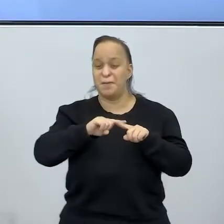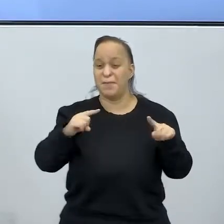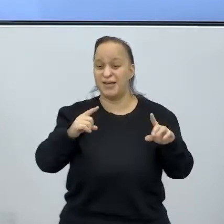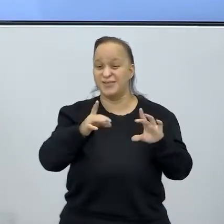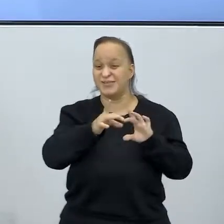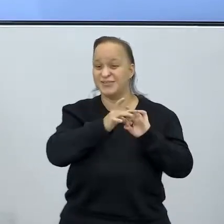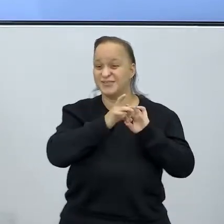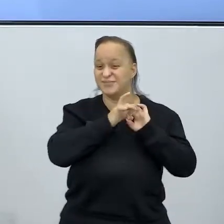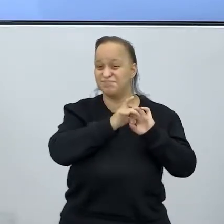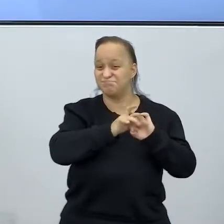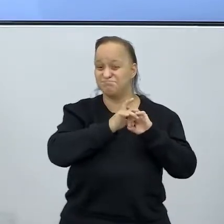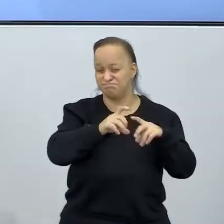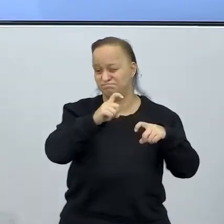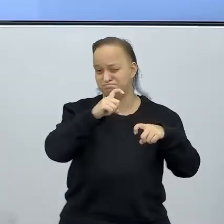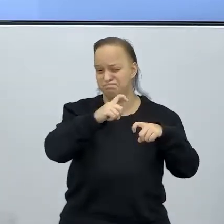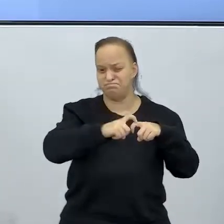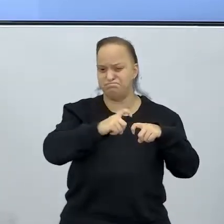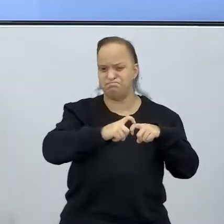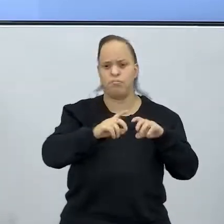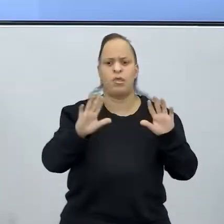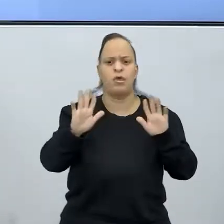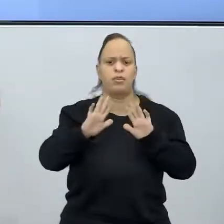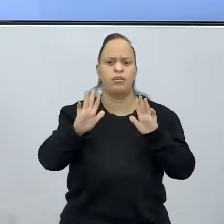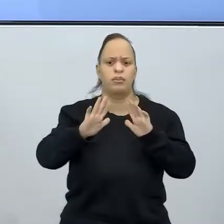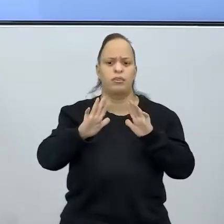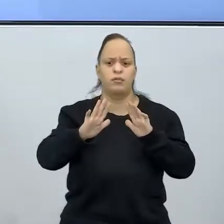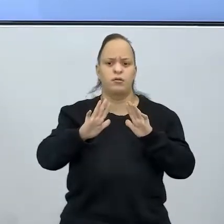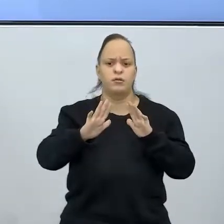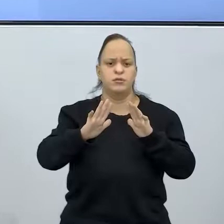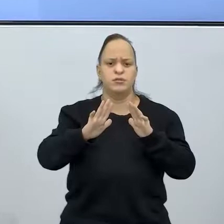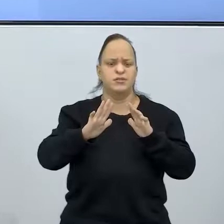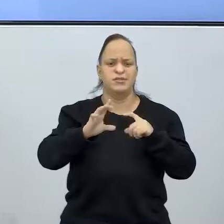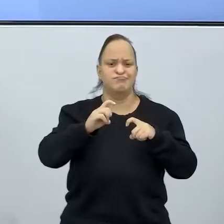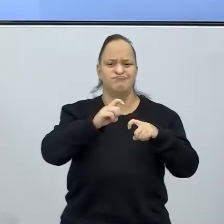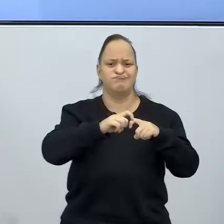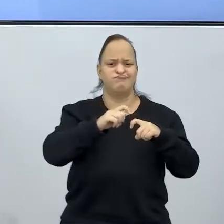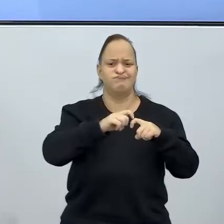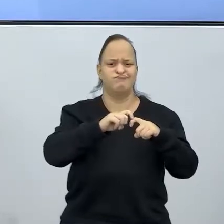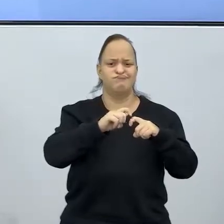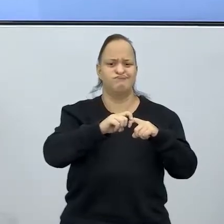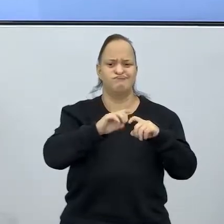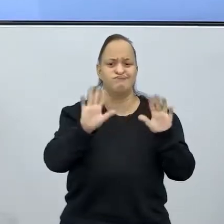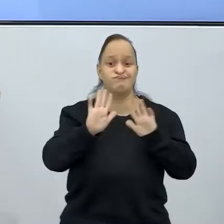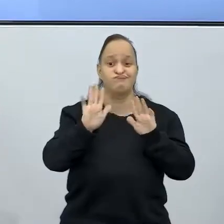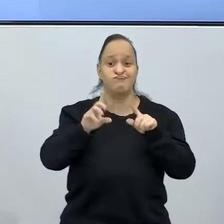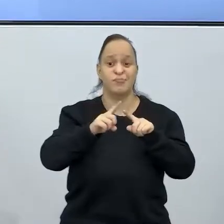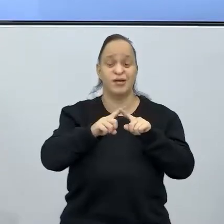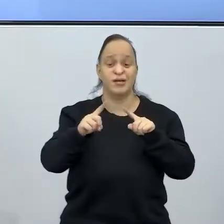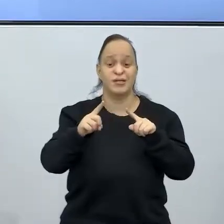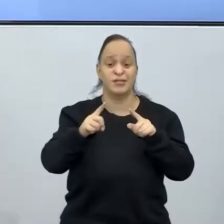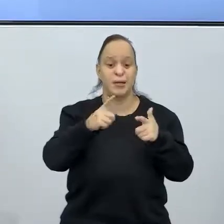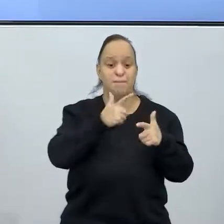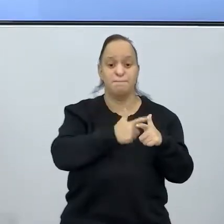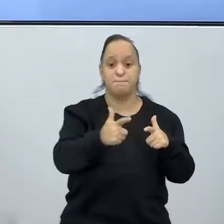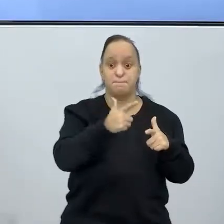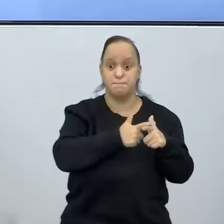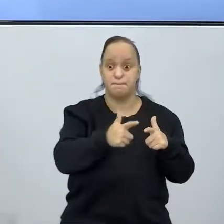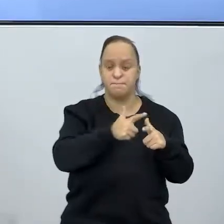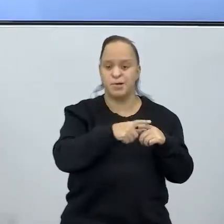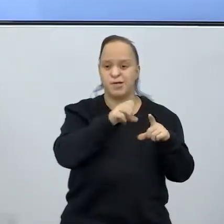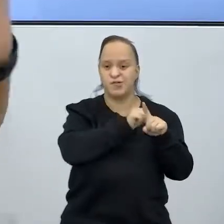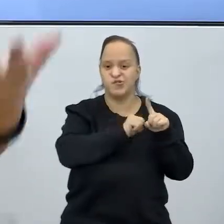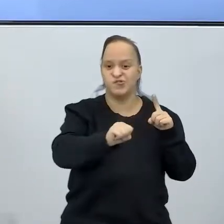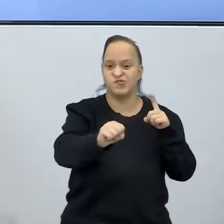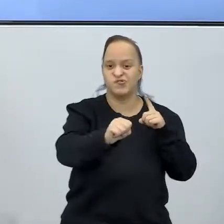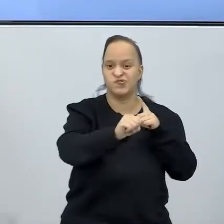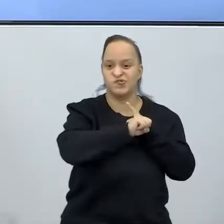medicina. Então não é algo, tipo, clínico, né? Algo que relaciona com a medicina. Mas são problemas sociais que geram